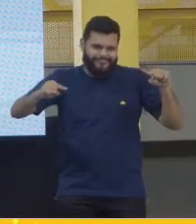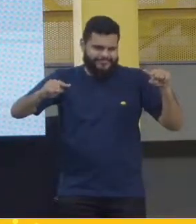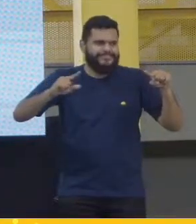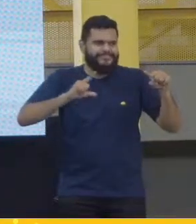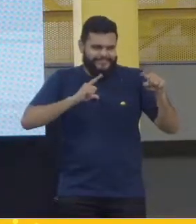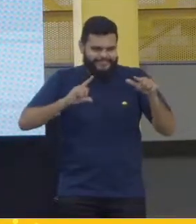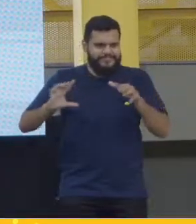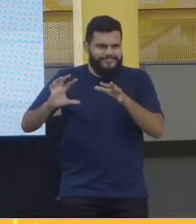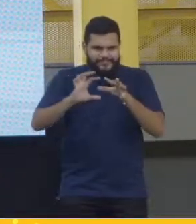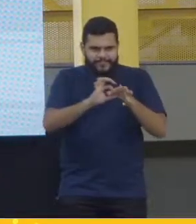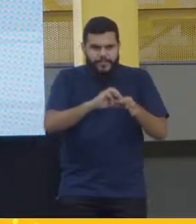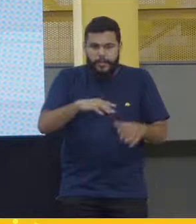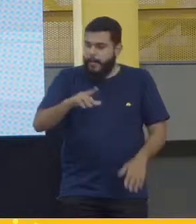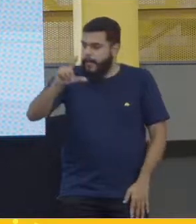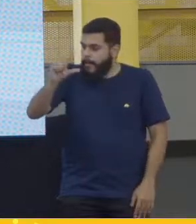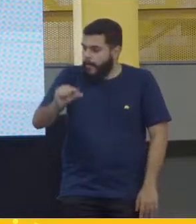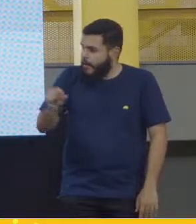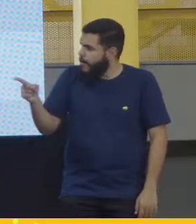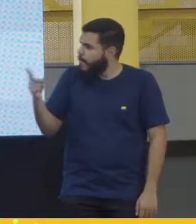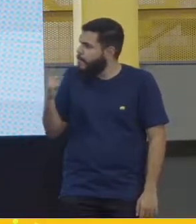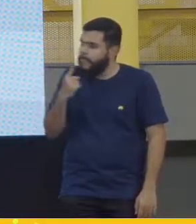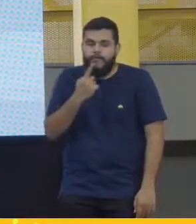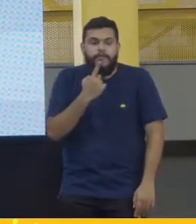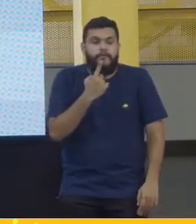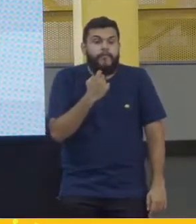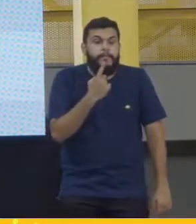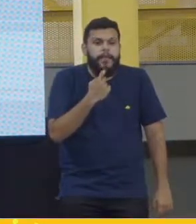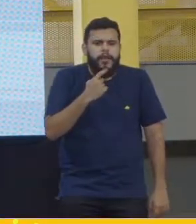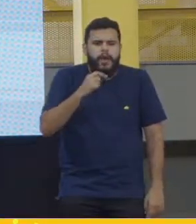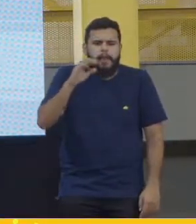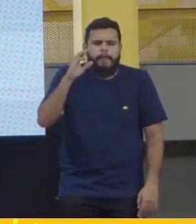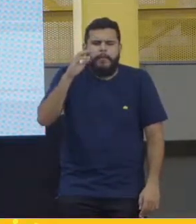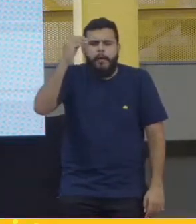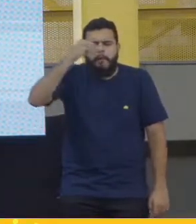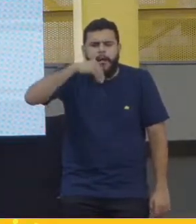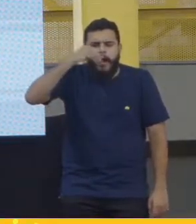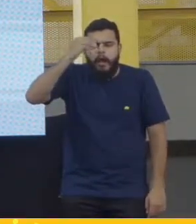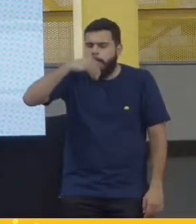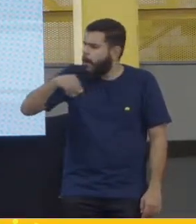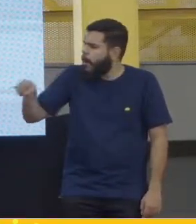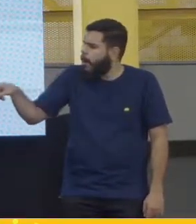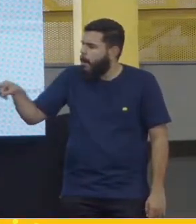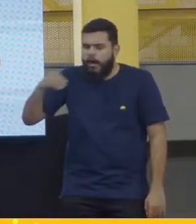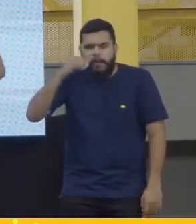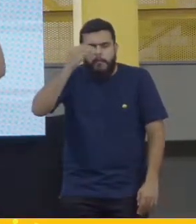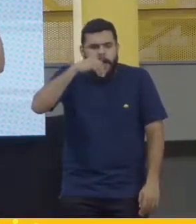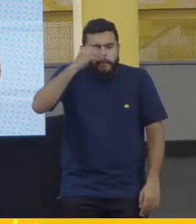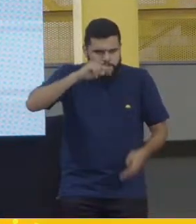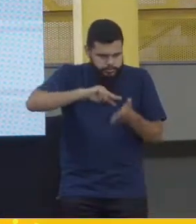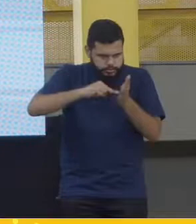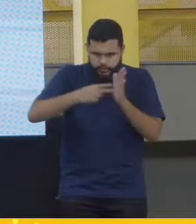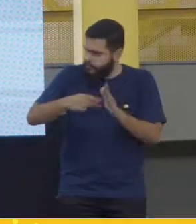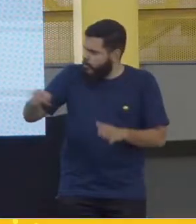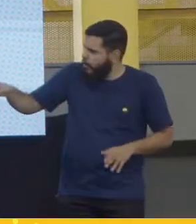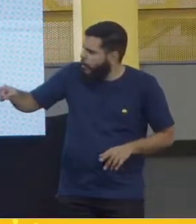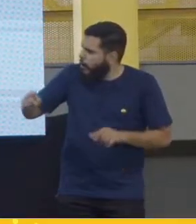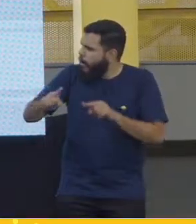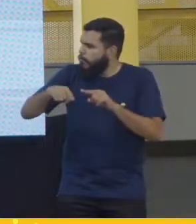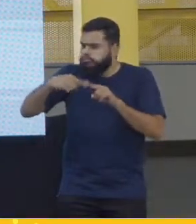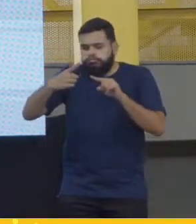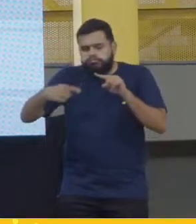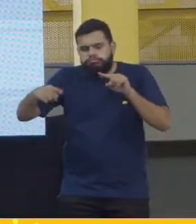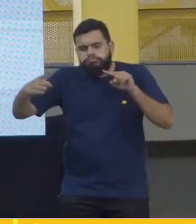é o vermelho. O vermelho seria representado por esta onda de pouca frequência. É uma onda bem